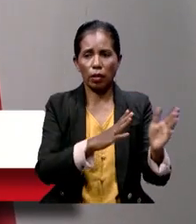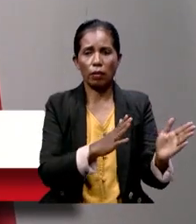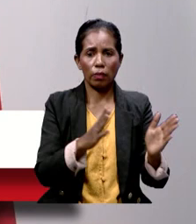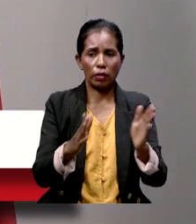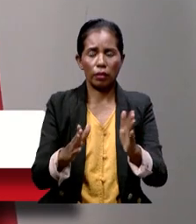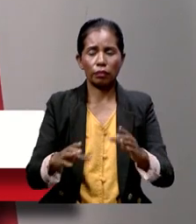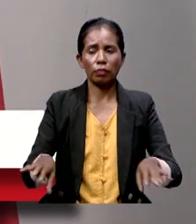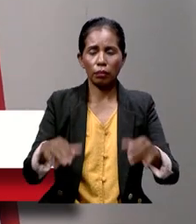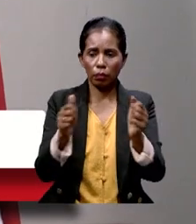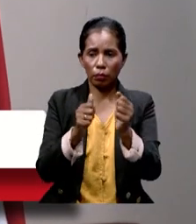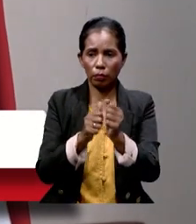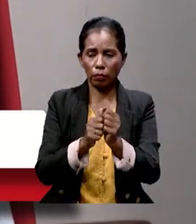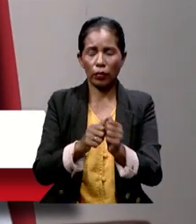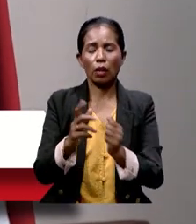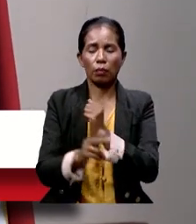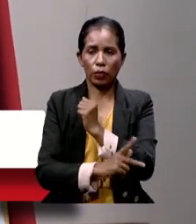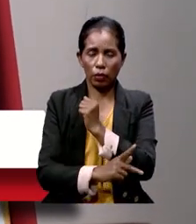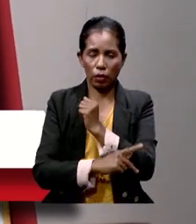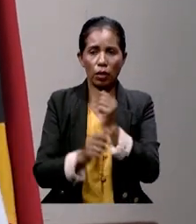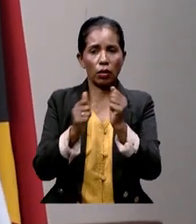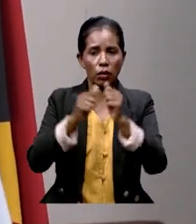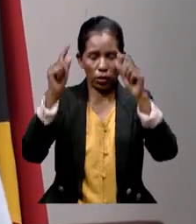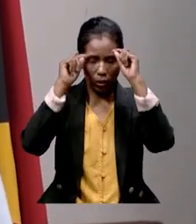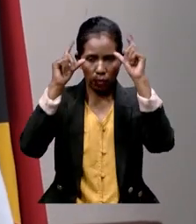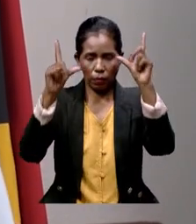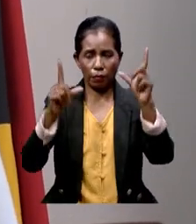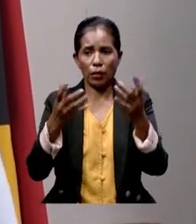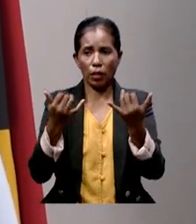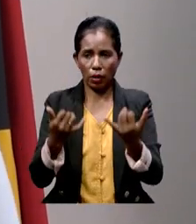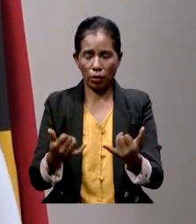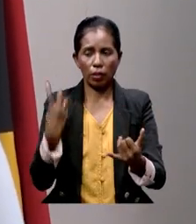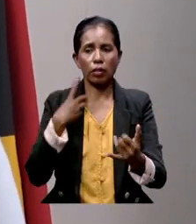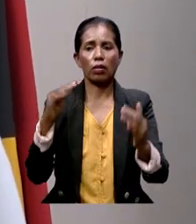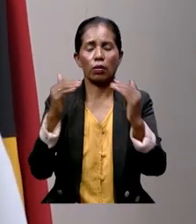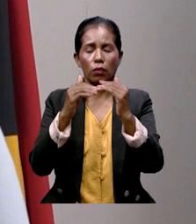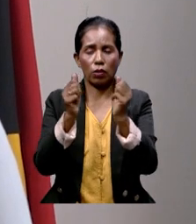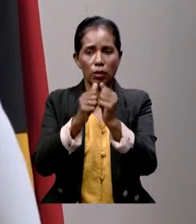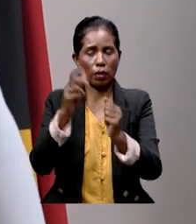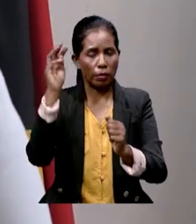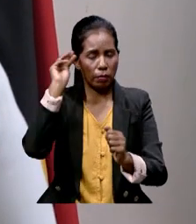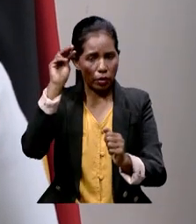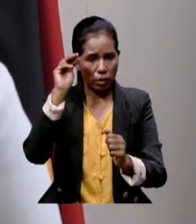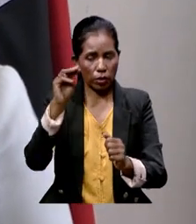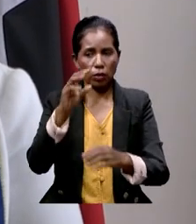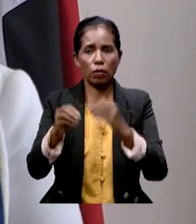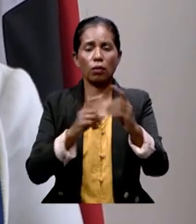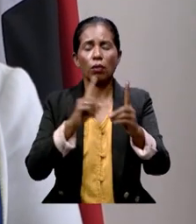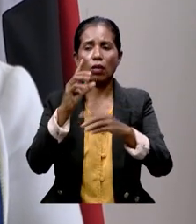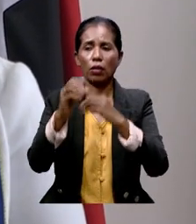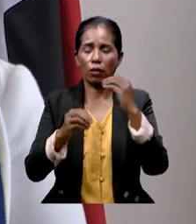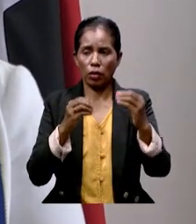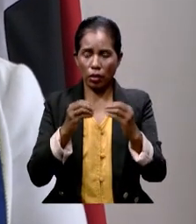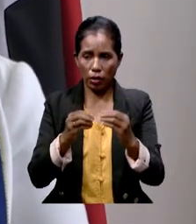ciclo de cooperação entre Portugal e Timor. Neste encontro com o Sr. Ministro da Administração Interna, falámos também